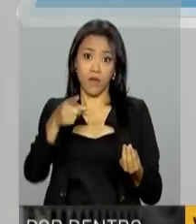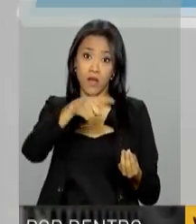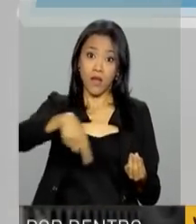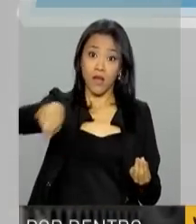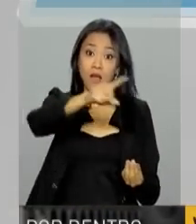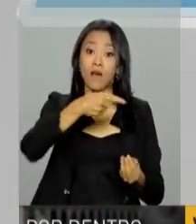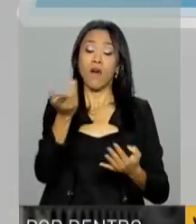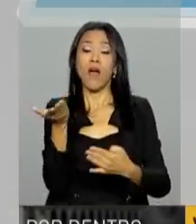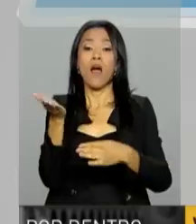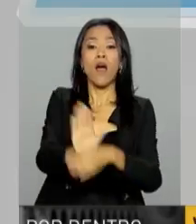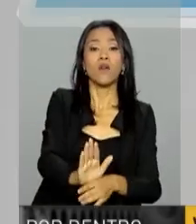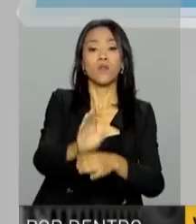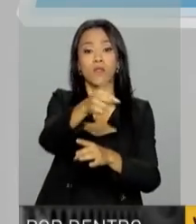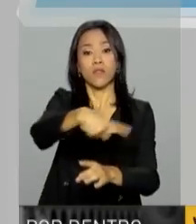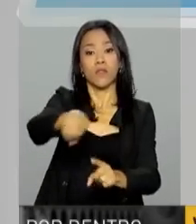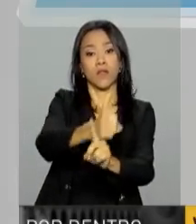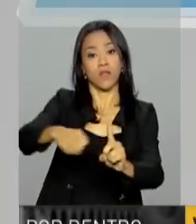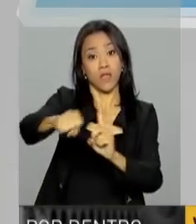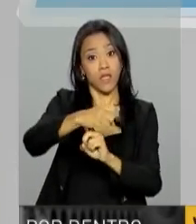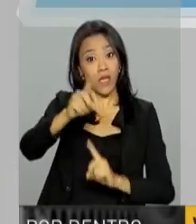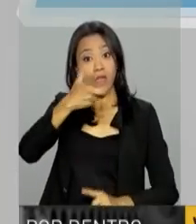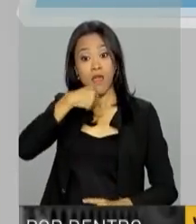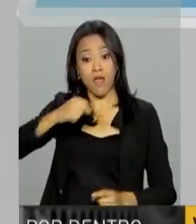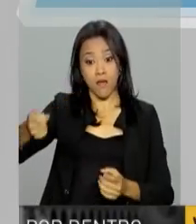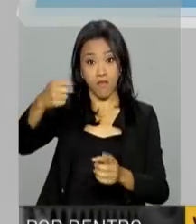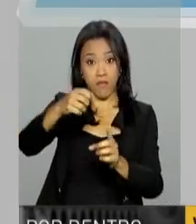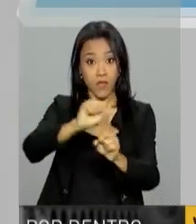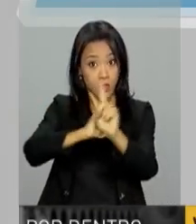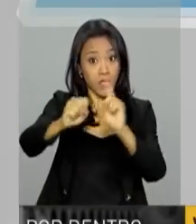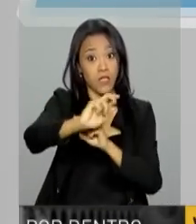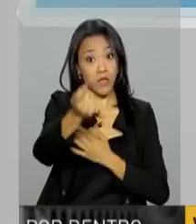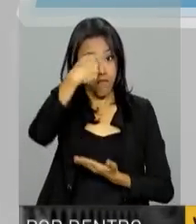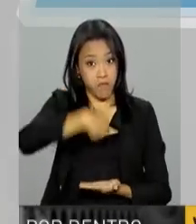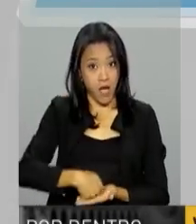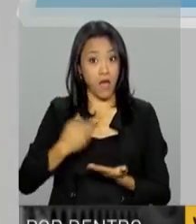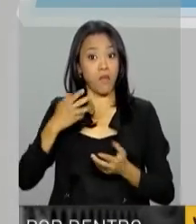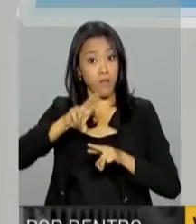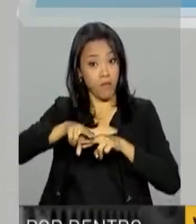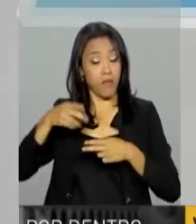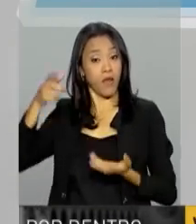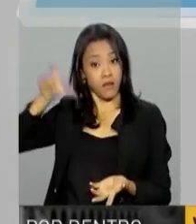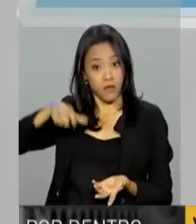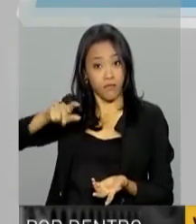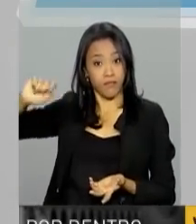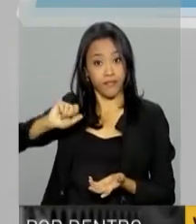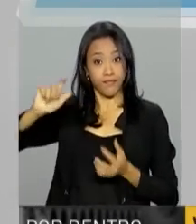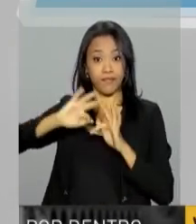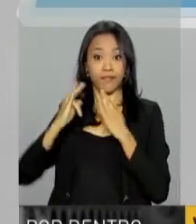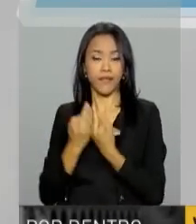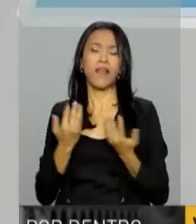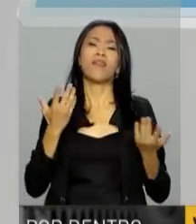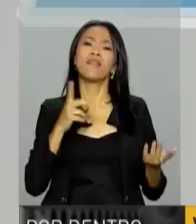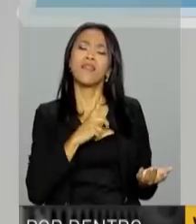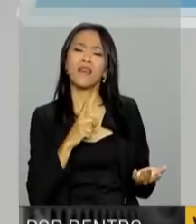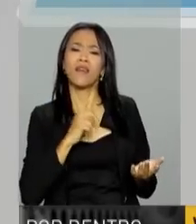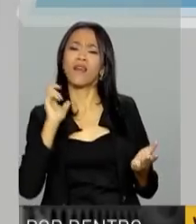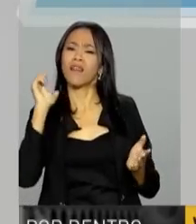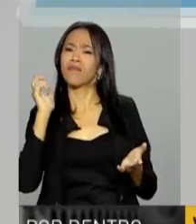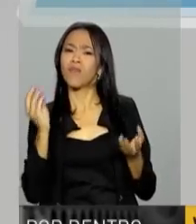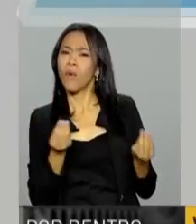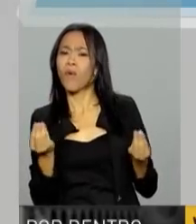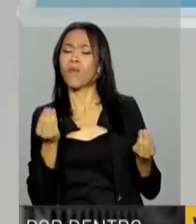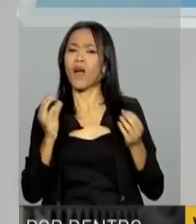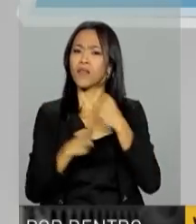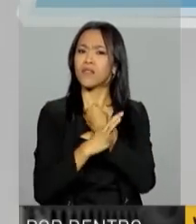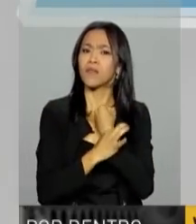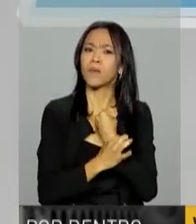que é quem paga por esse programa e mais tem recurso assegurado que evite atrasos e que possa garantir